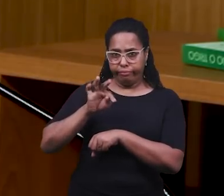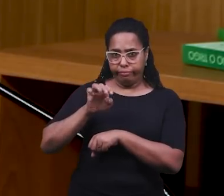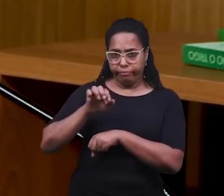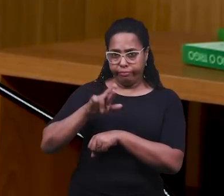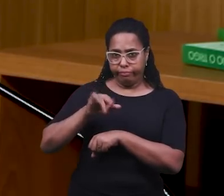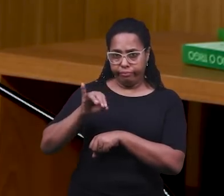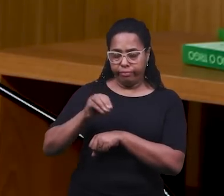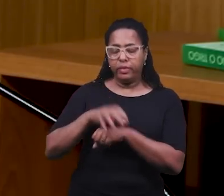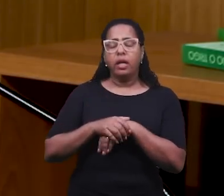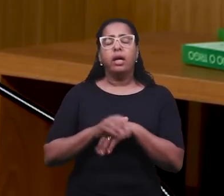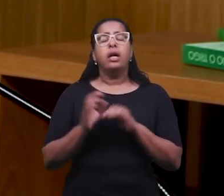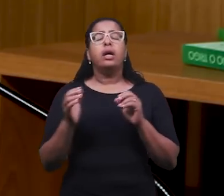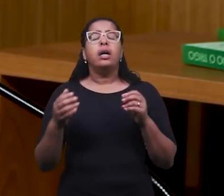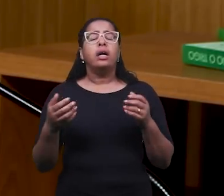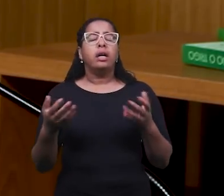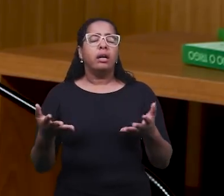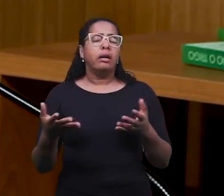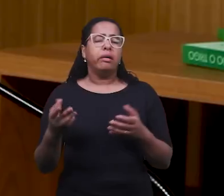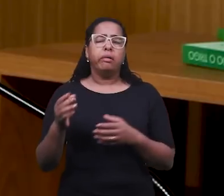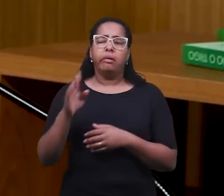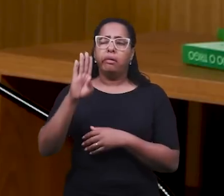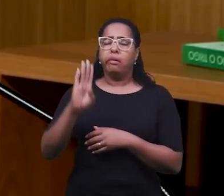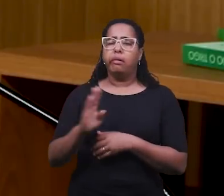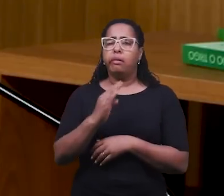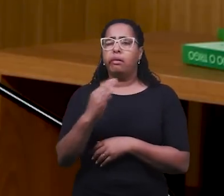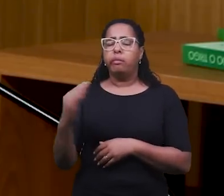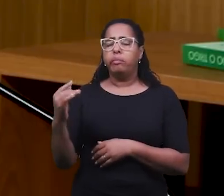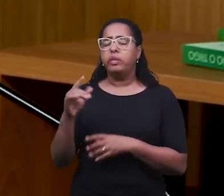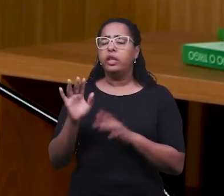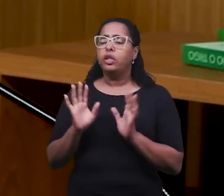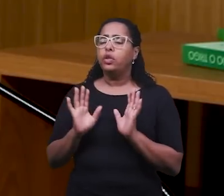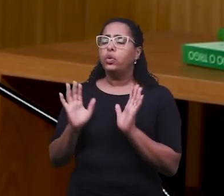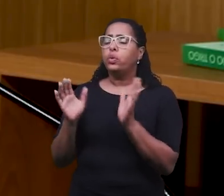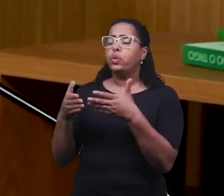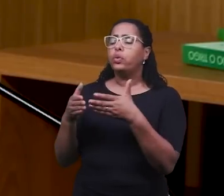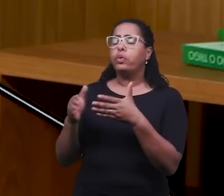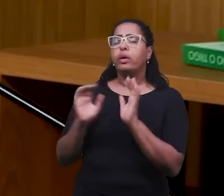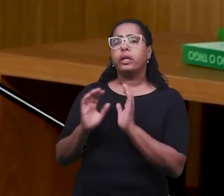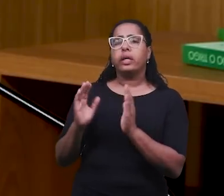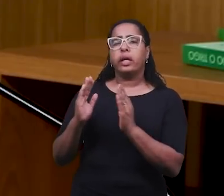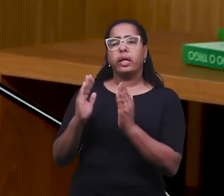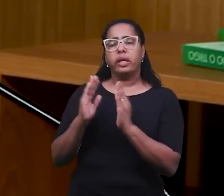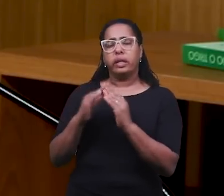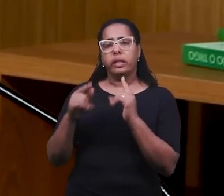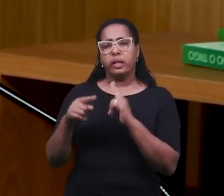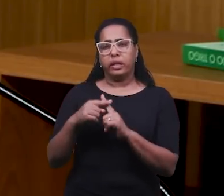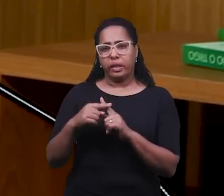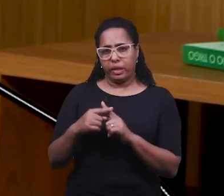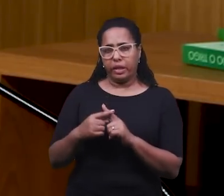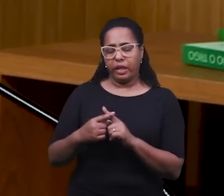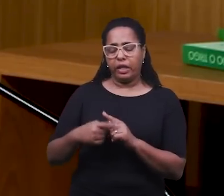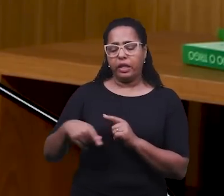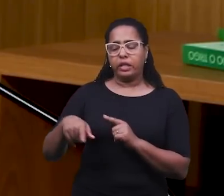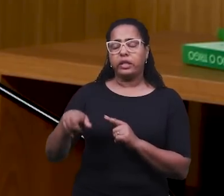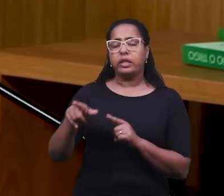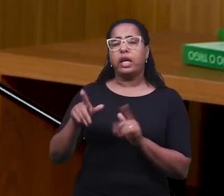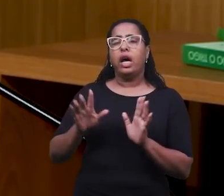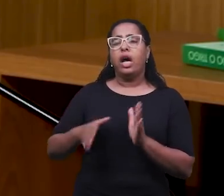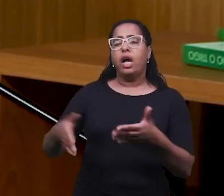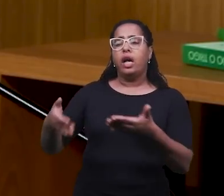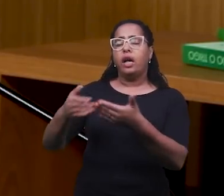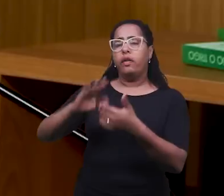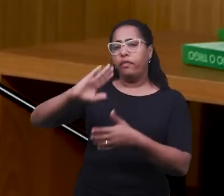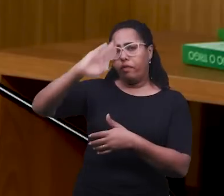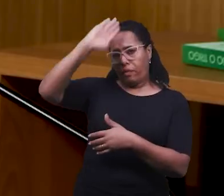é um aspecto um pouco mais voltado para as igrejas de linha romana, porque é mais